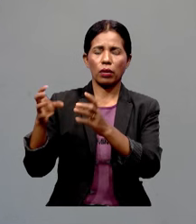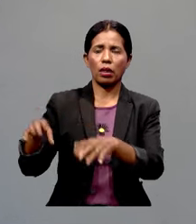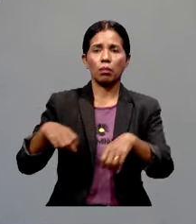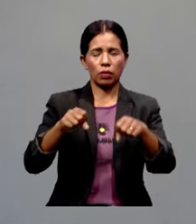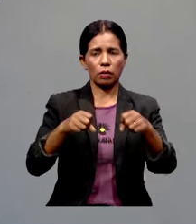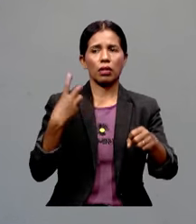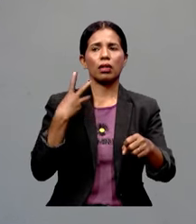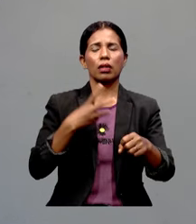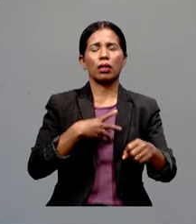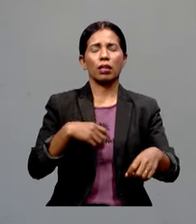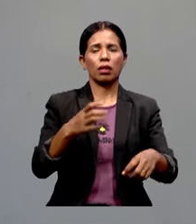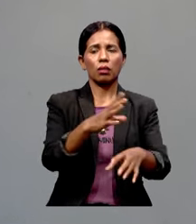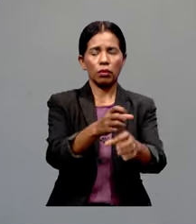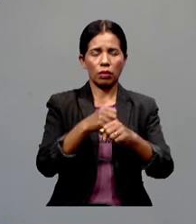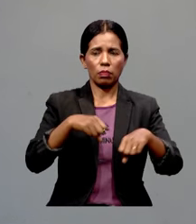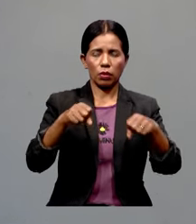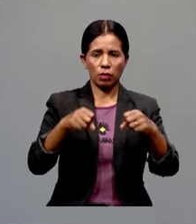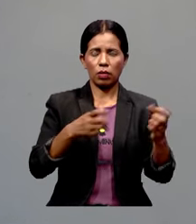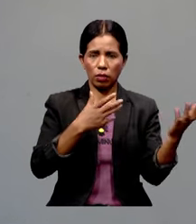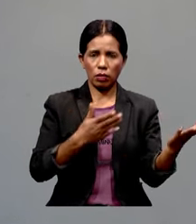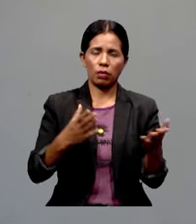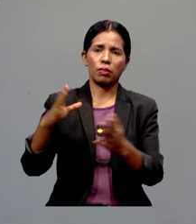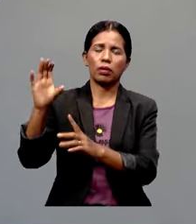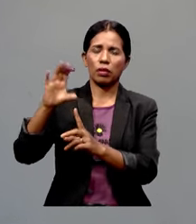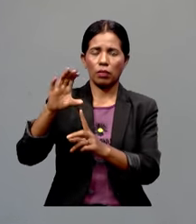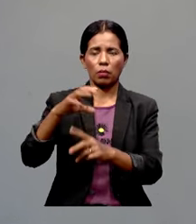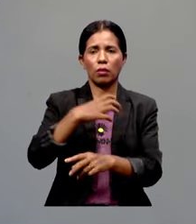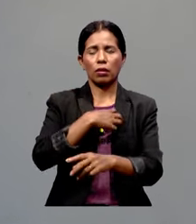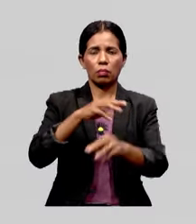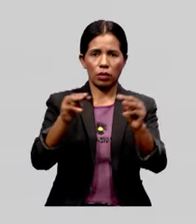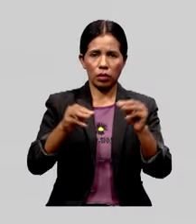trânsito ba segura que os motor ser né o lor mai comando município